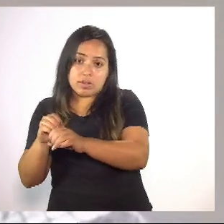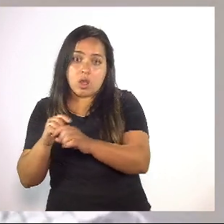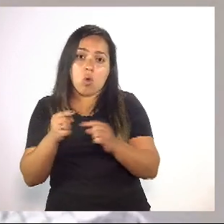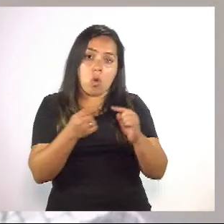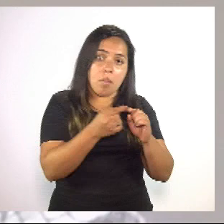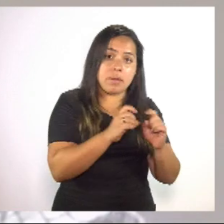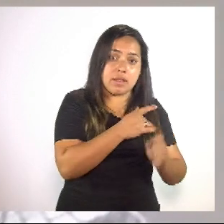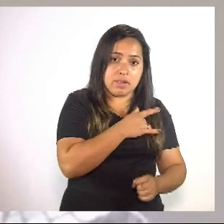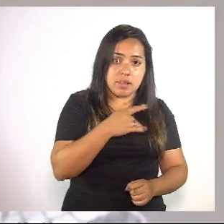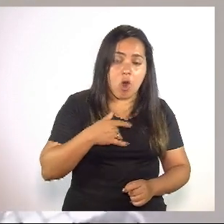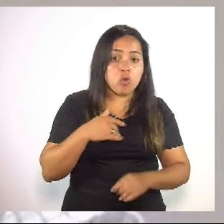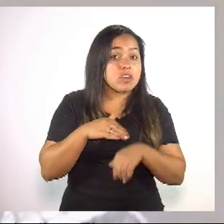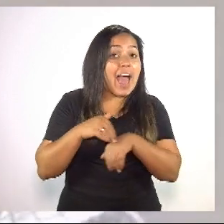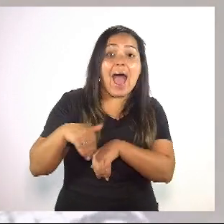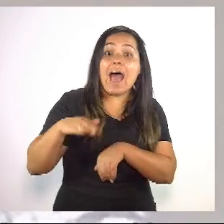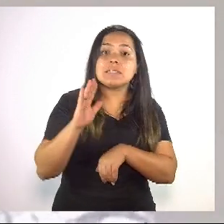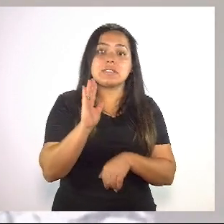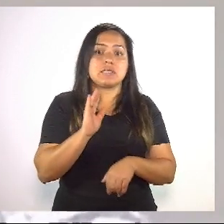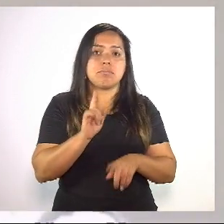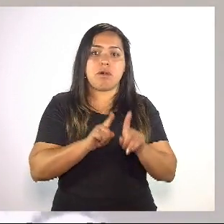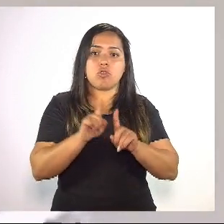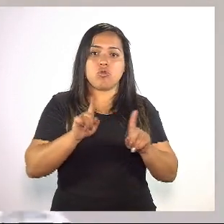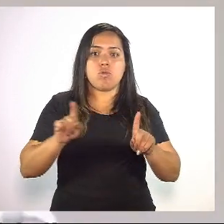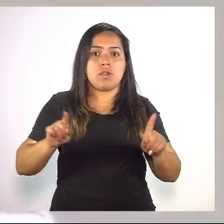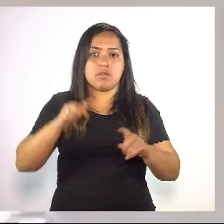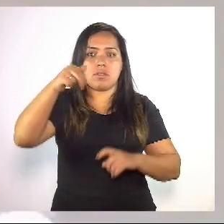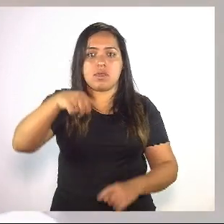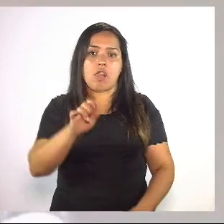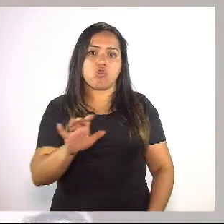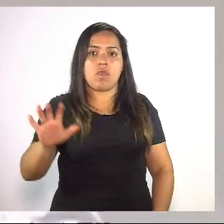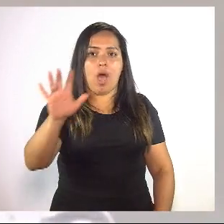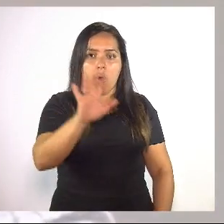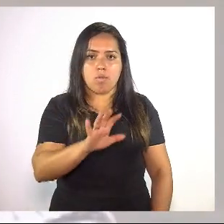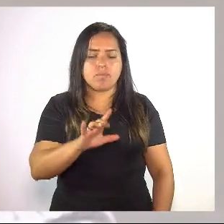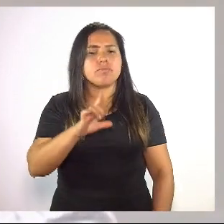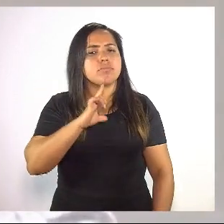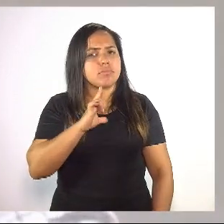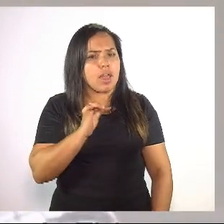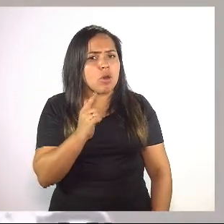Isso quer dizer o seguinte: vem uma lei federal